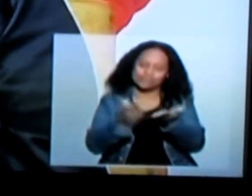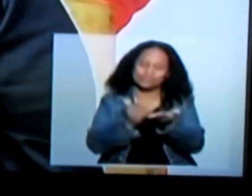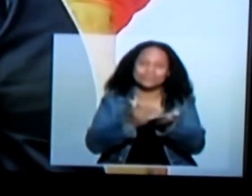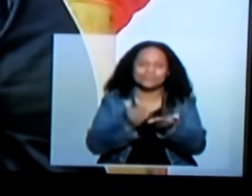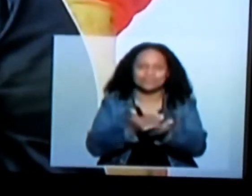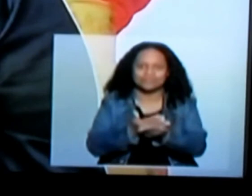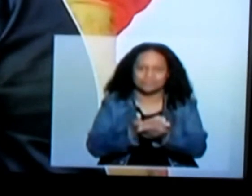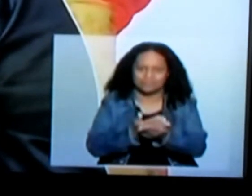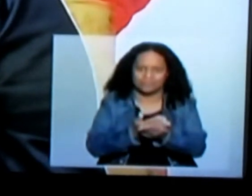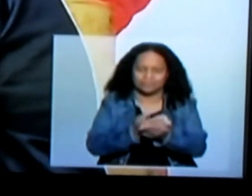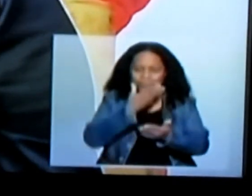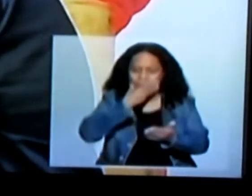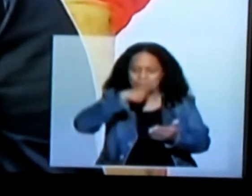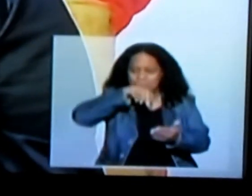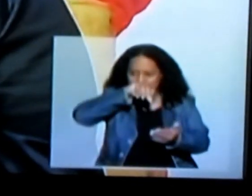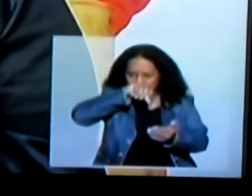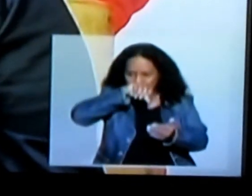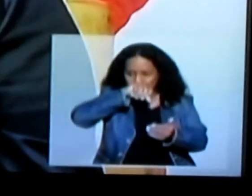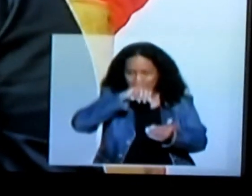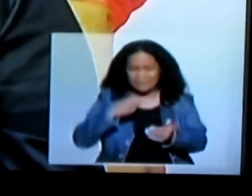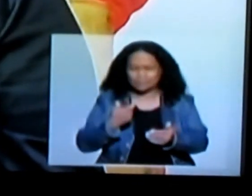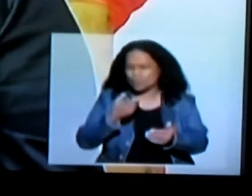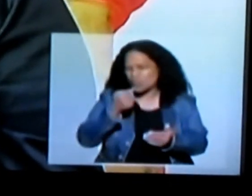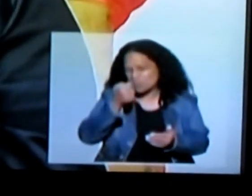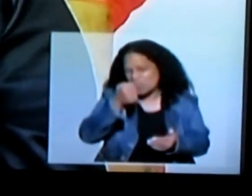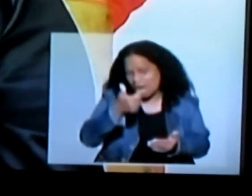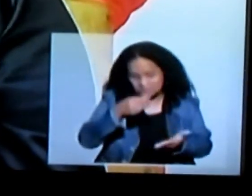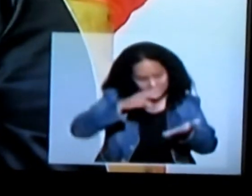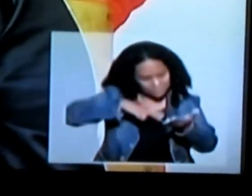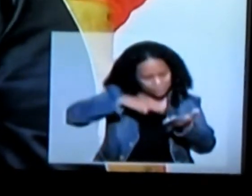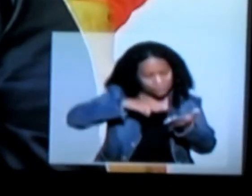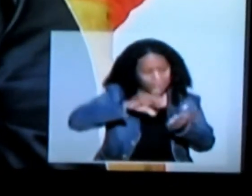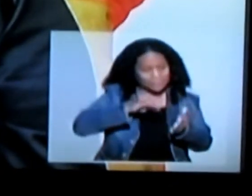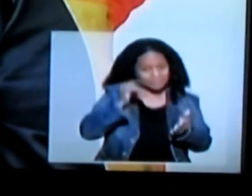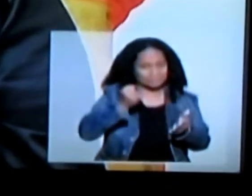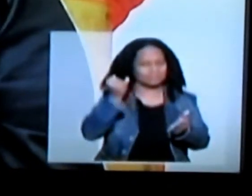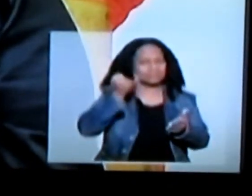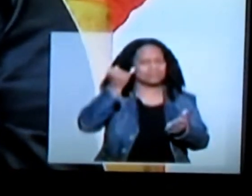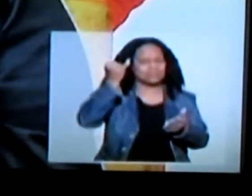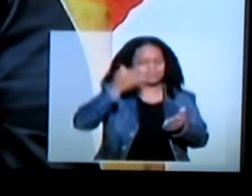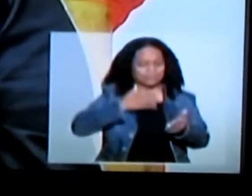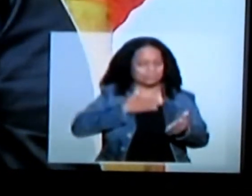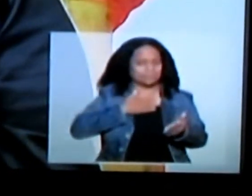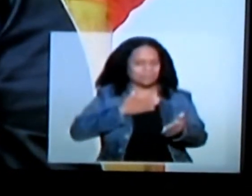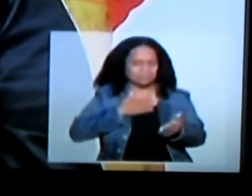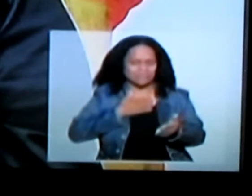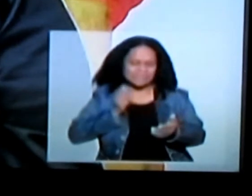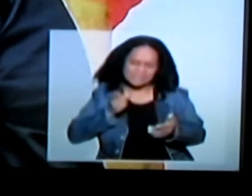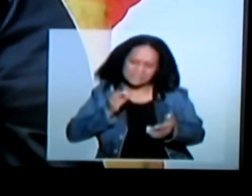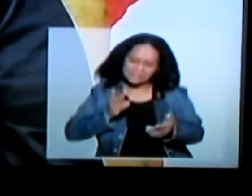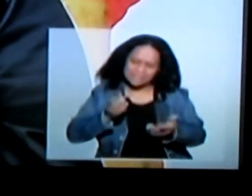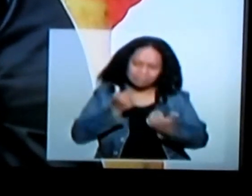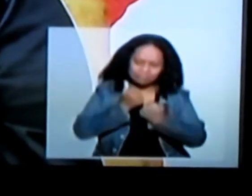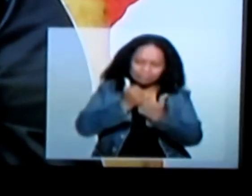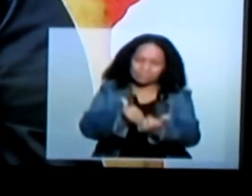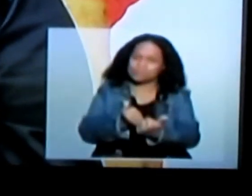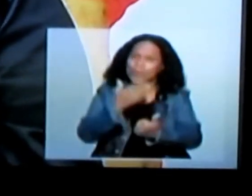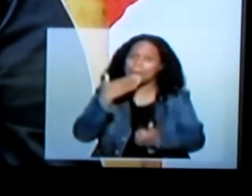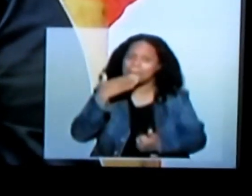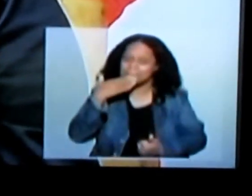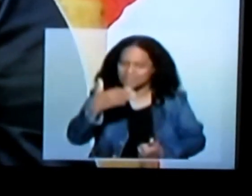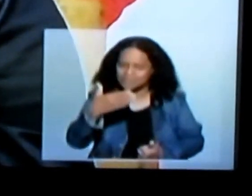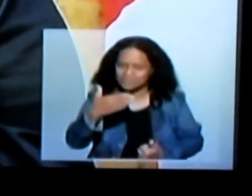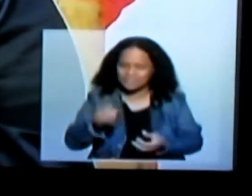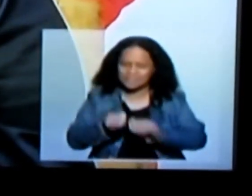à leitura. Sempre Sim. teve. E apesar do meu pai não ser uma pessoa que curta ler, mas ele achava importante pra mim. Então, ele sempre apoiou muito e toda vez que eu pedia livro,